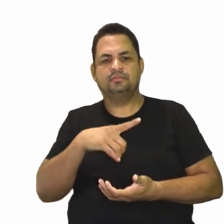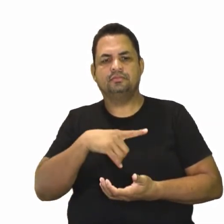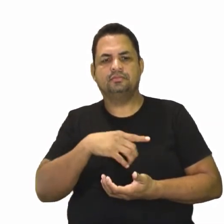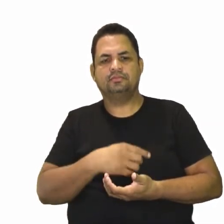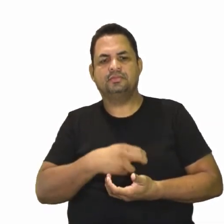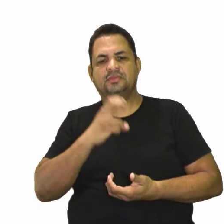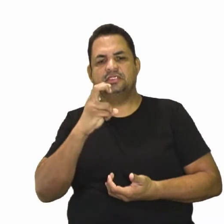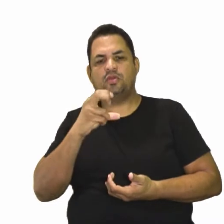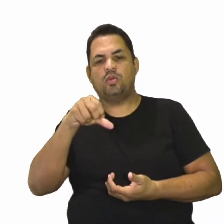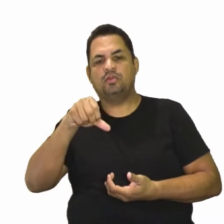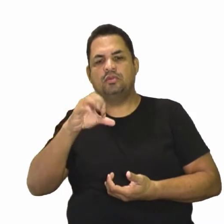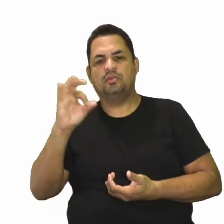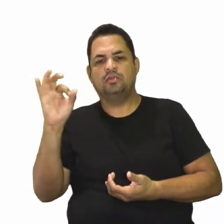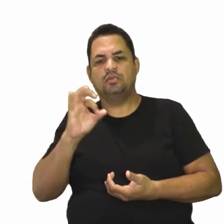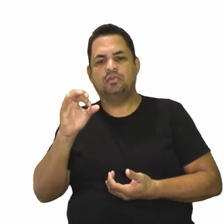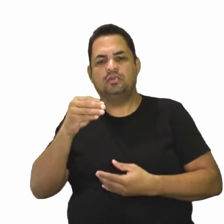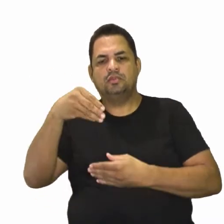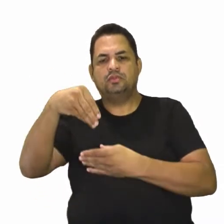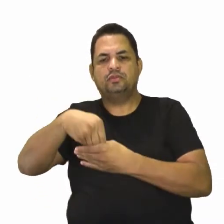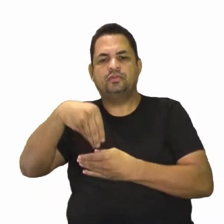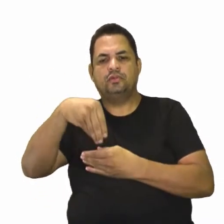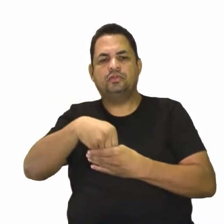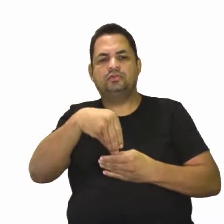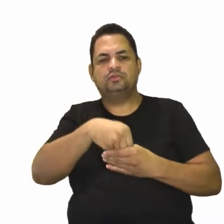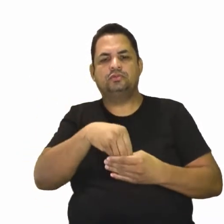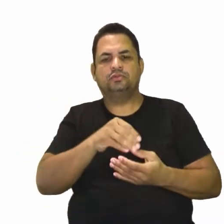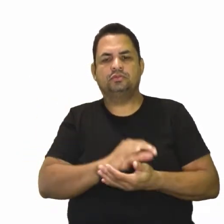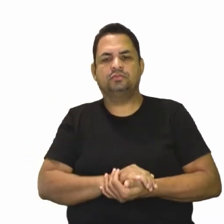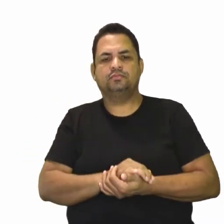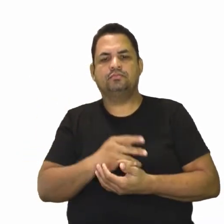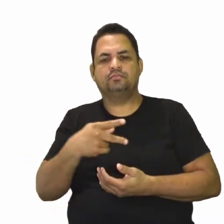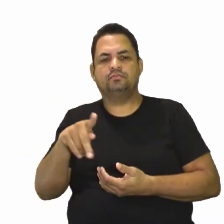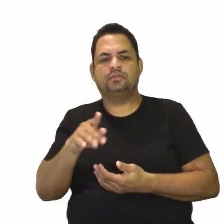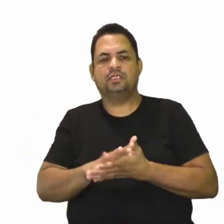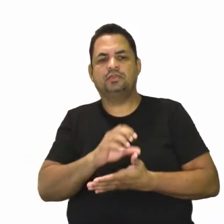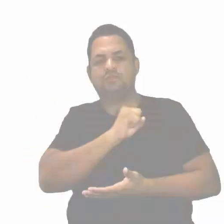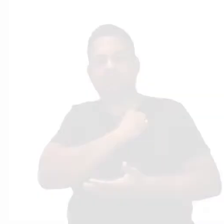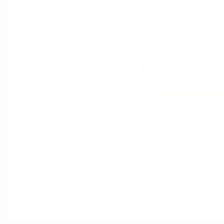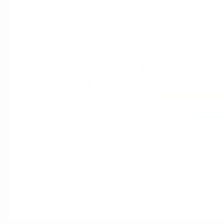Conquista 59% dos votos do Senado.